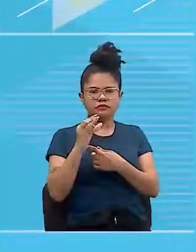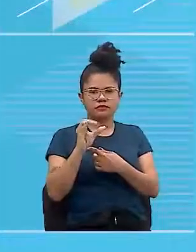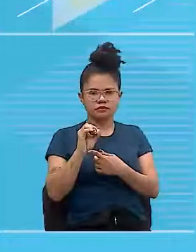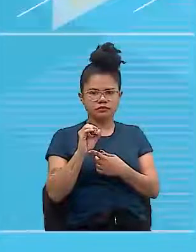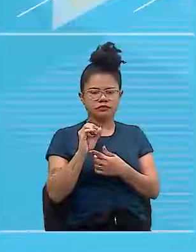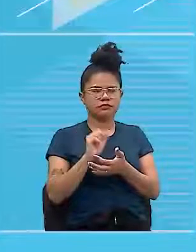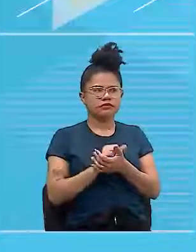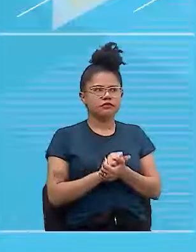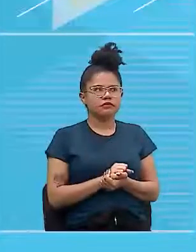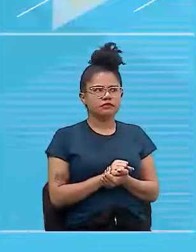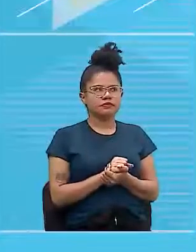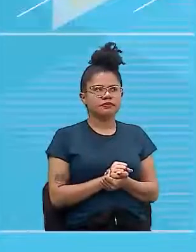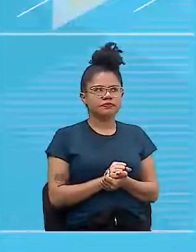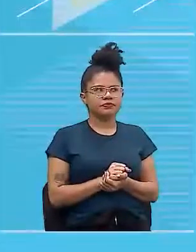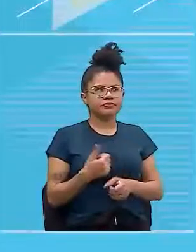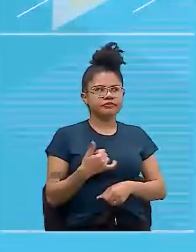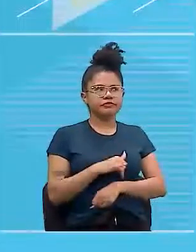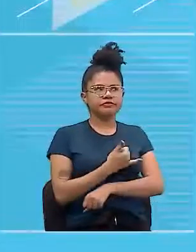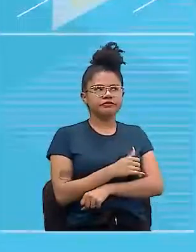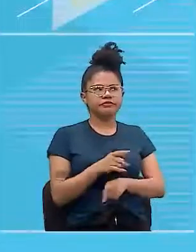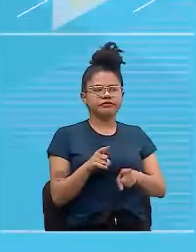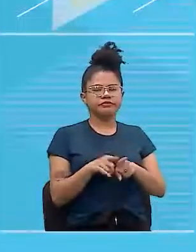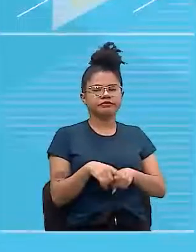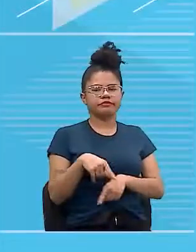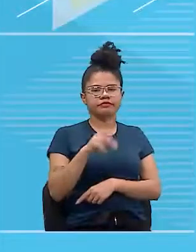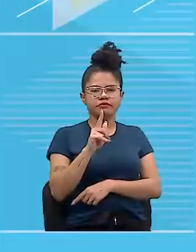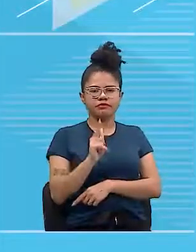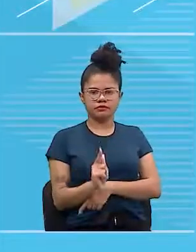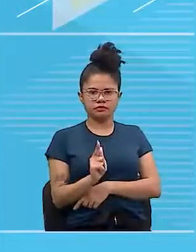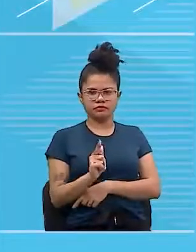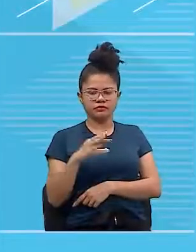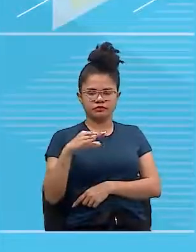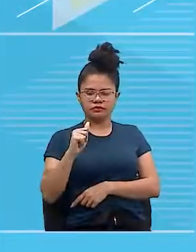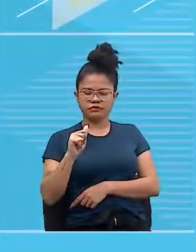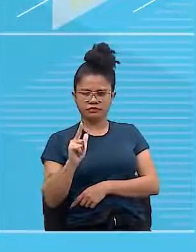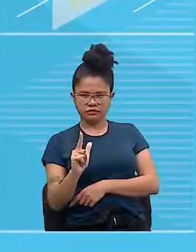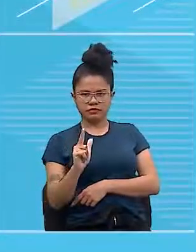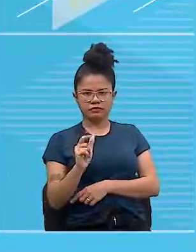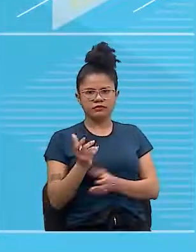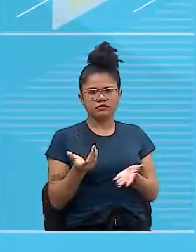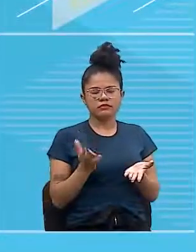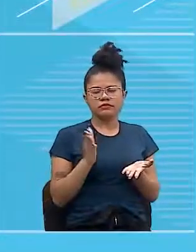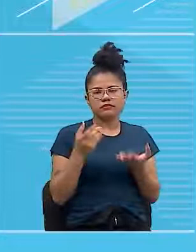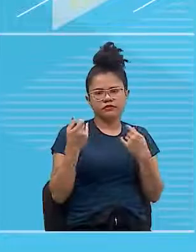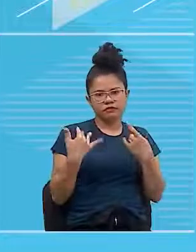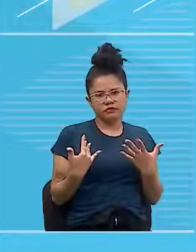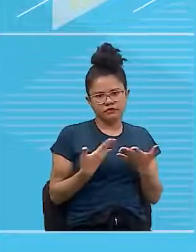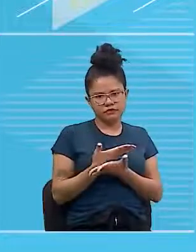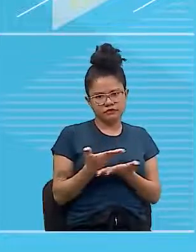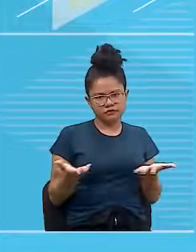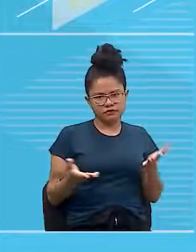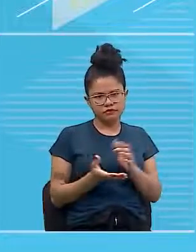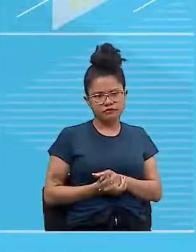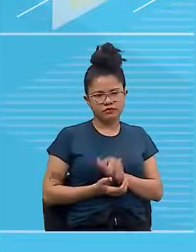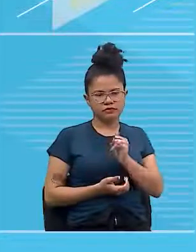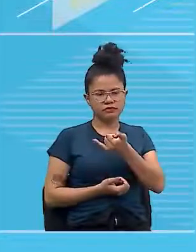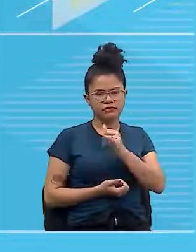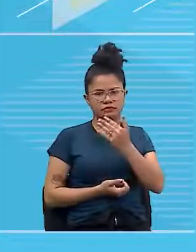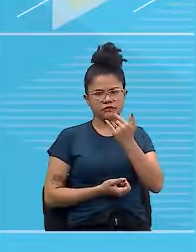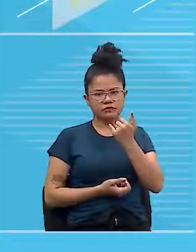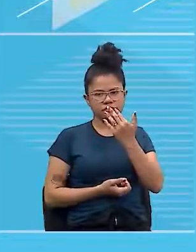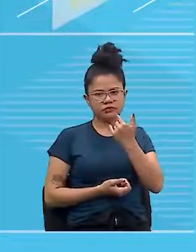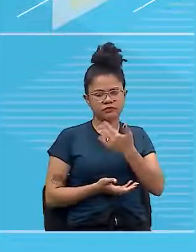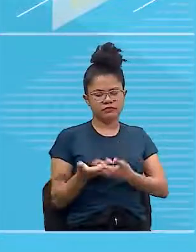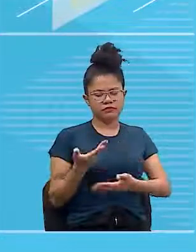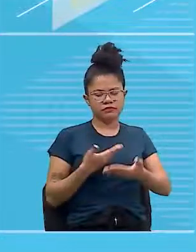em calorias e quilocalorias Então pessoal já falei para vocês que energia dos alimentos está